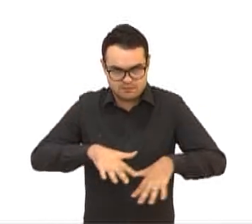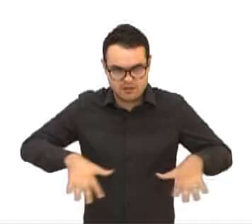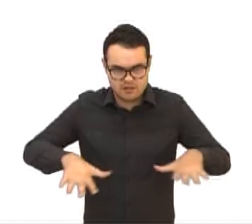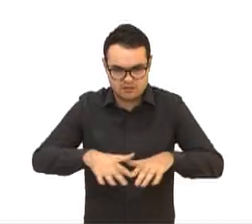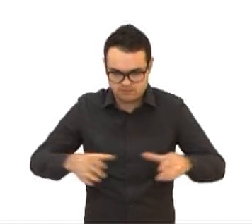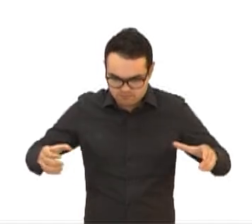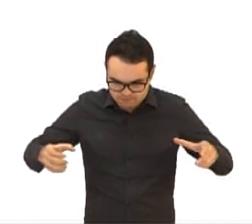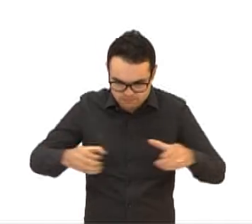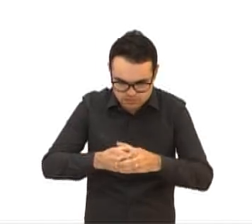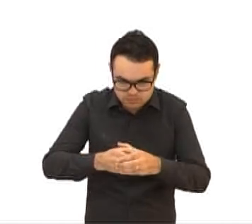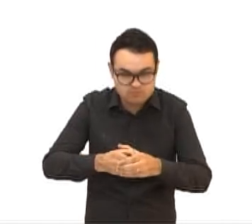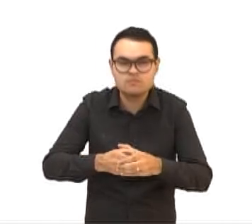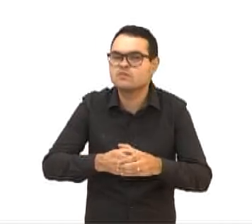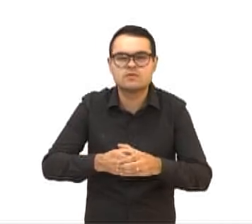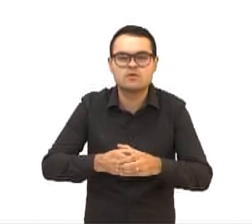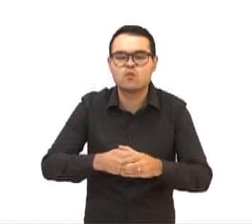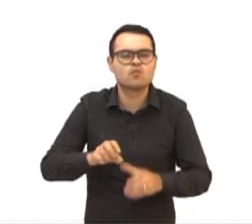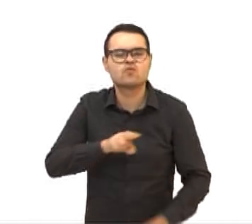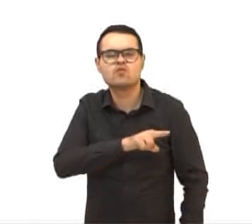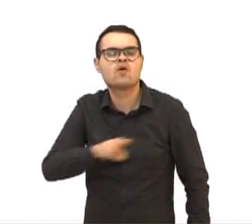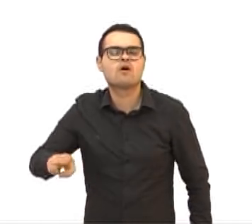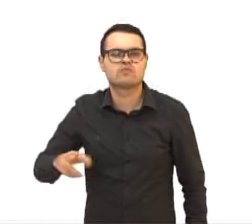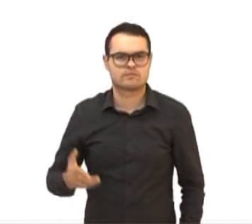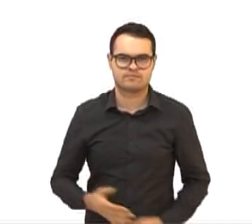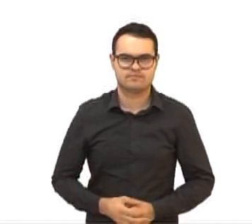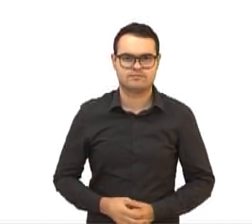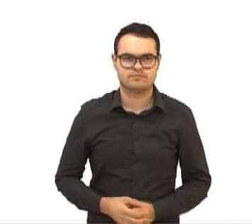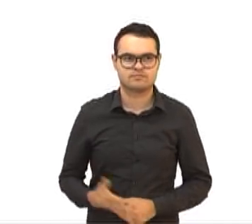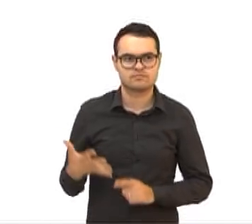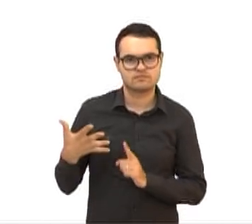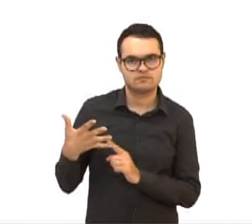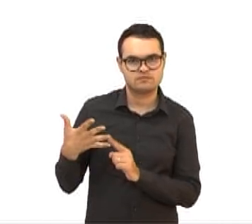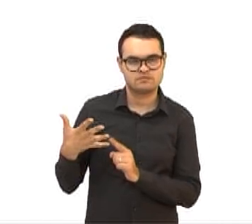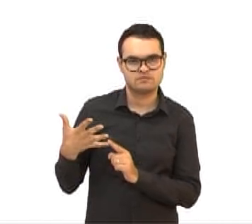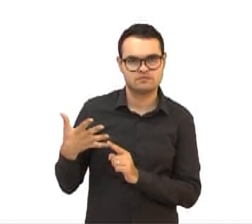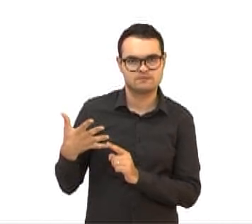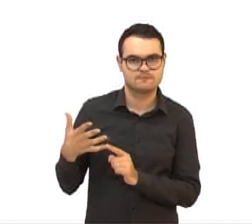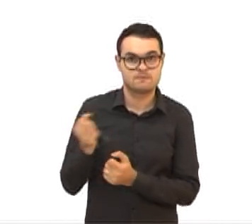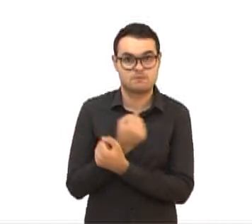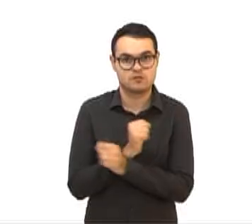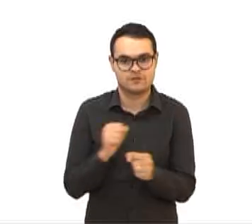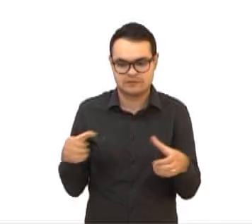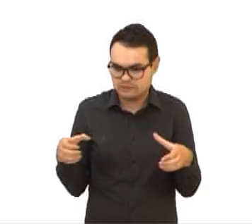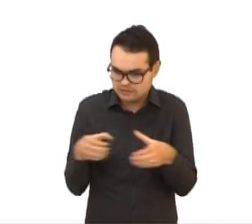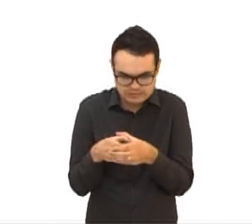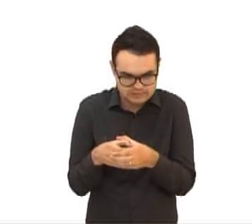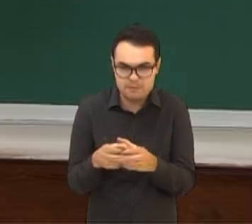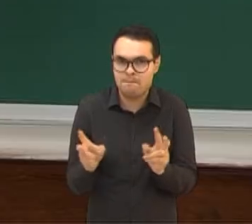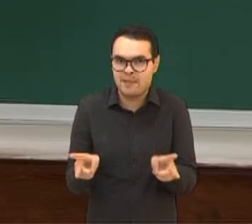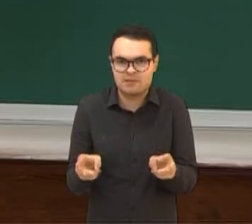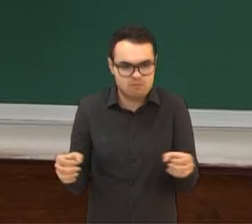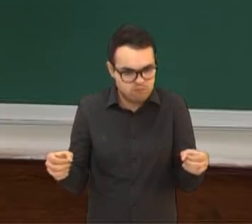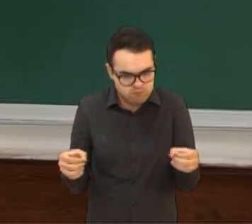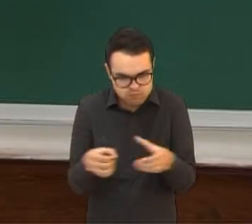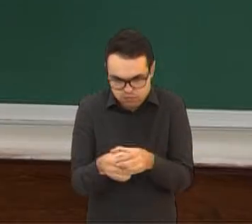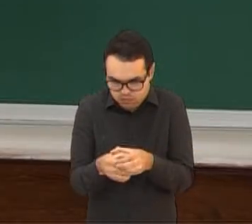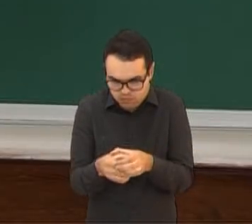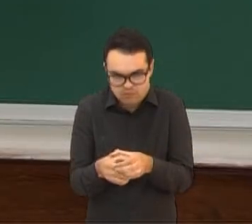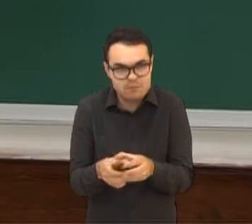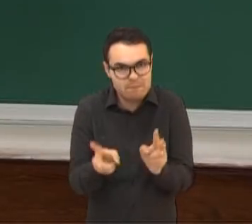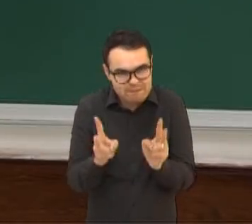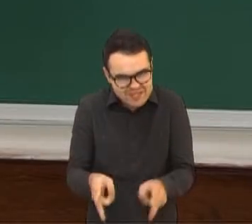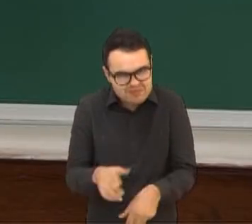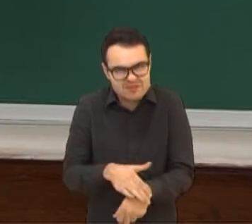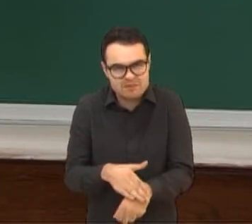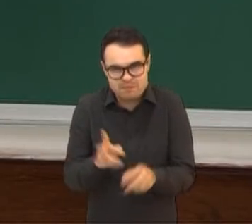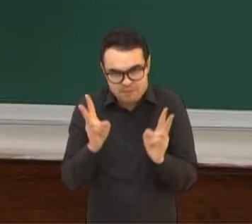espaço ao mesmo tempo, denominamos de impenetrabilidade, certo? Então, dois corpos não podem ocupar o mesmo espaço